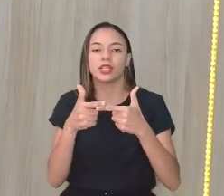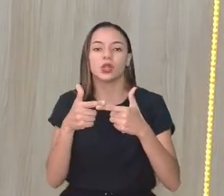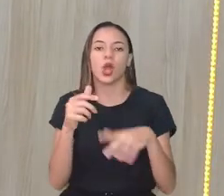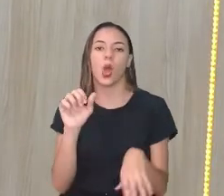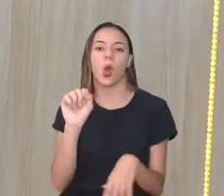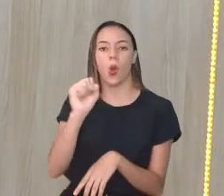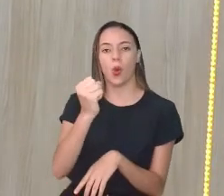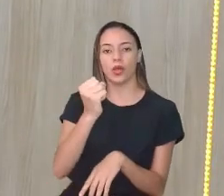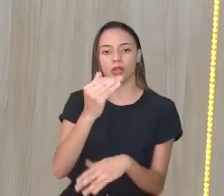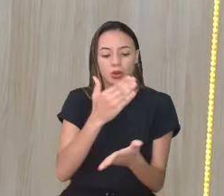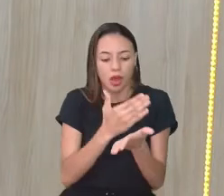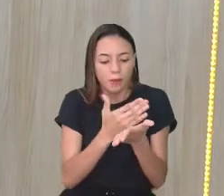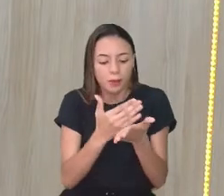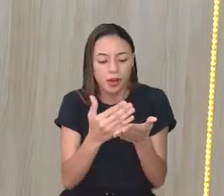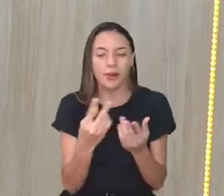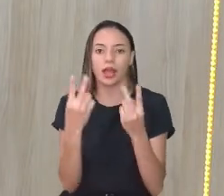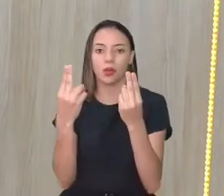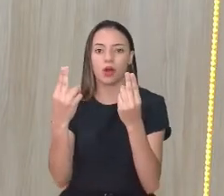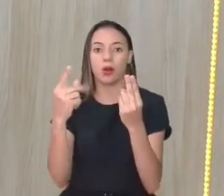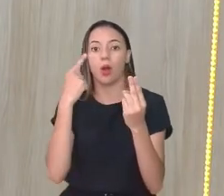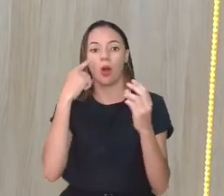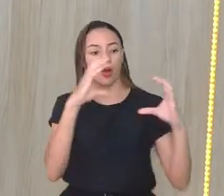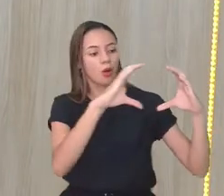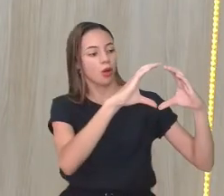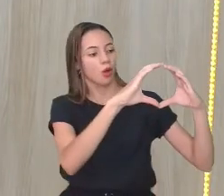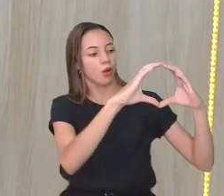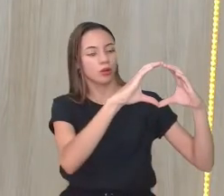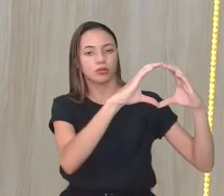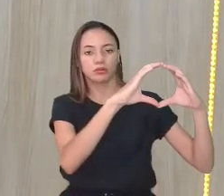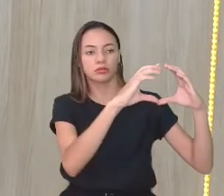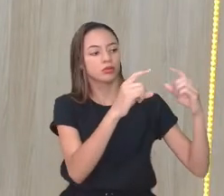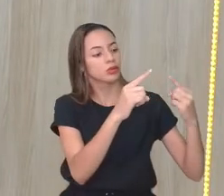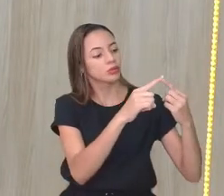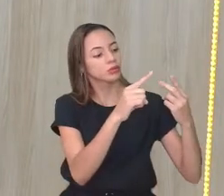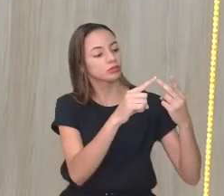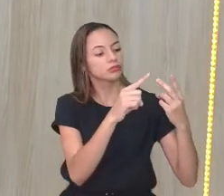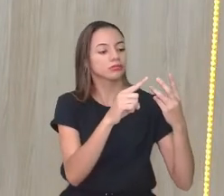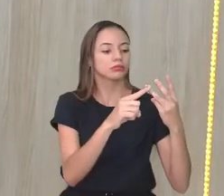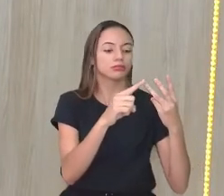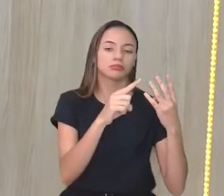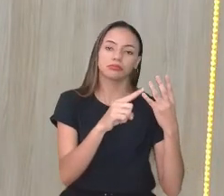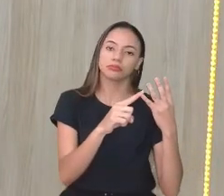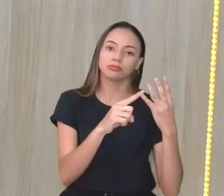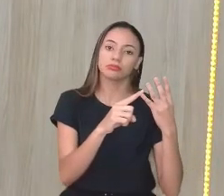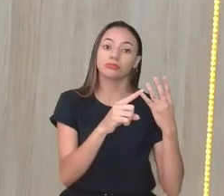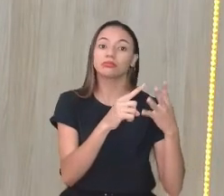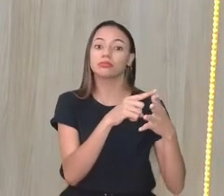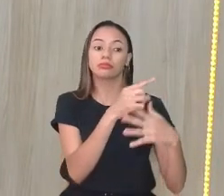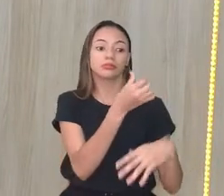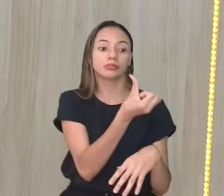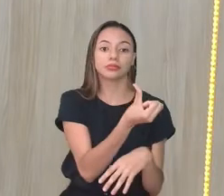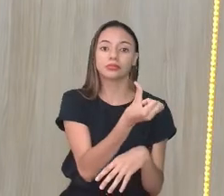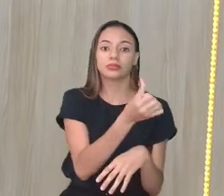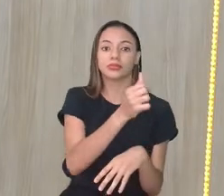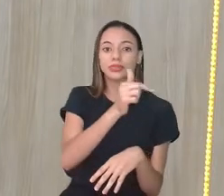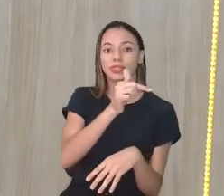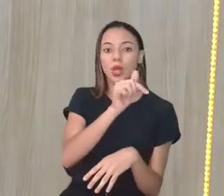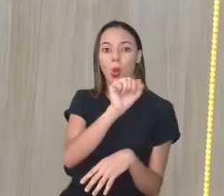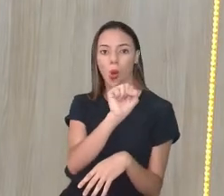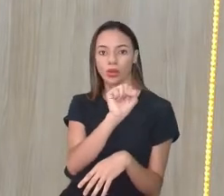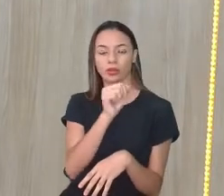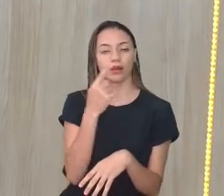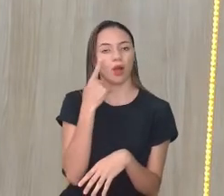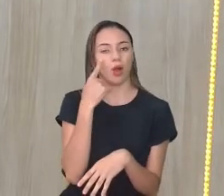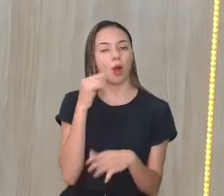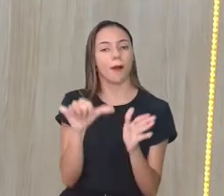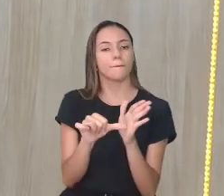iguais. Aquele círculo ali também, ó. 1, 2, 3, 4, 5, 6, 7, 8. Então, a primeira